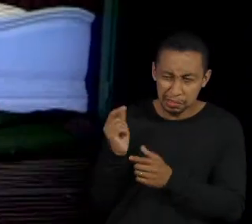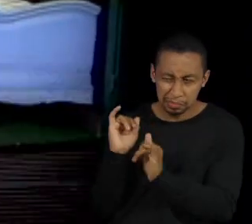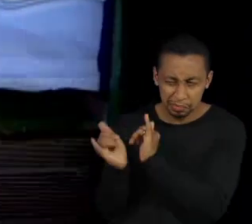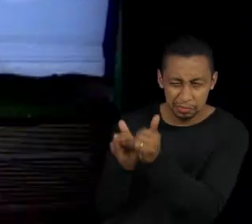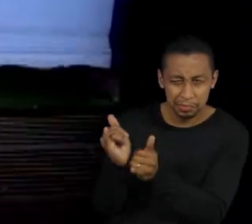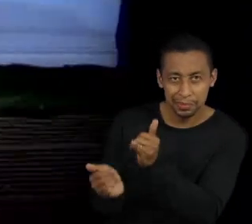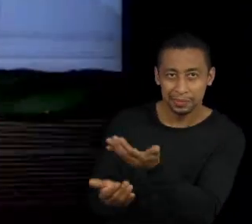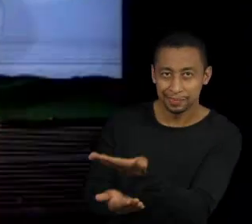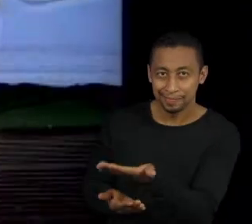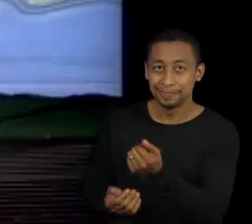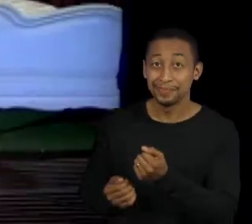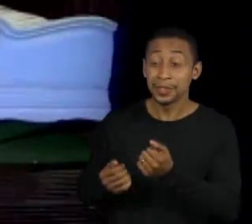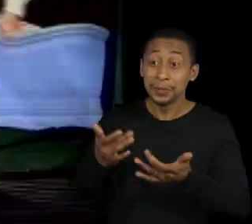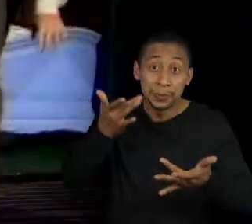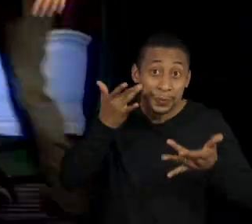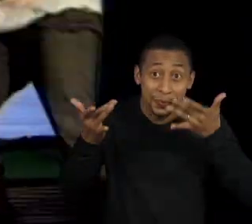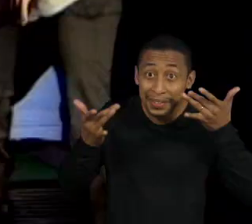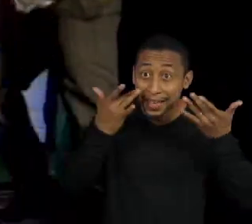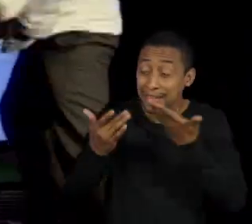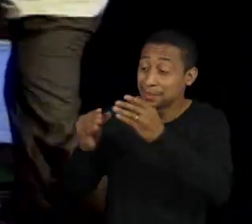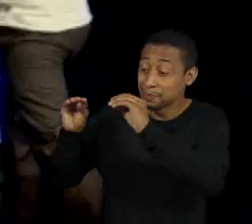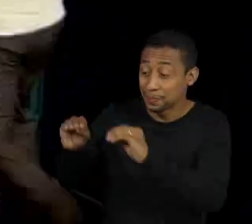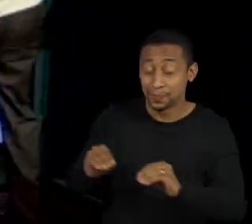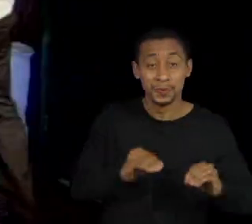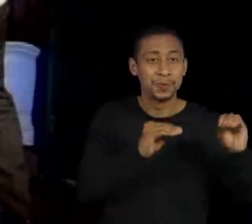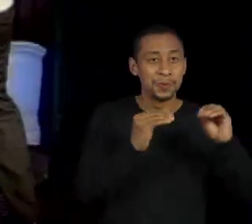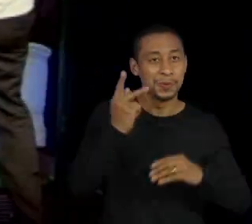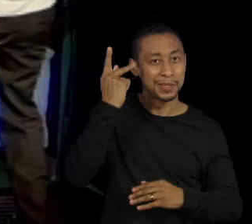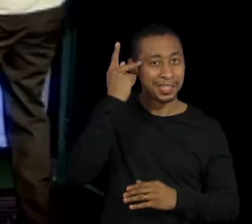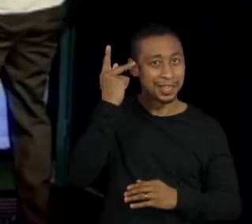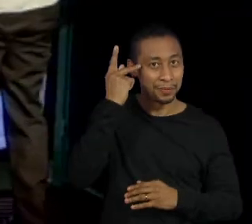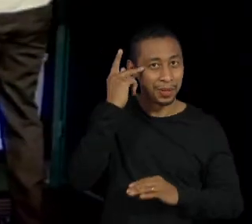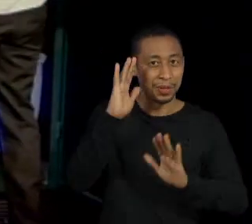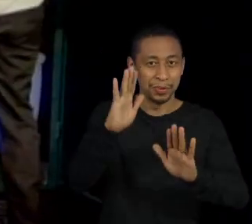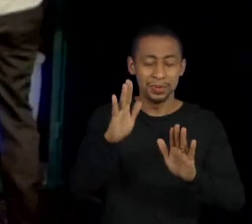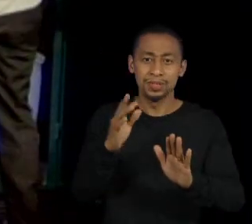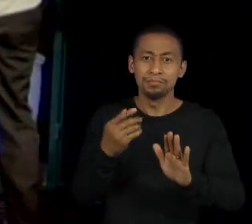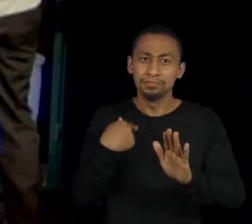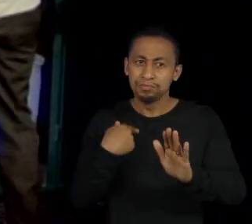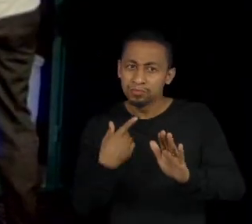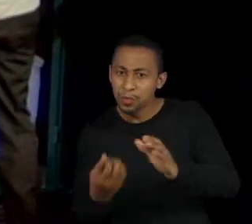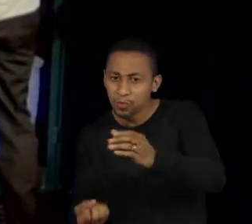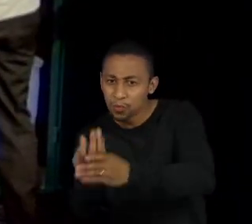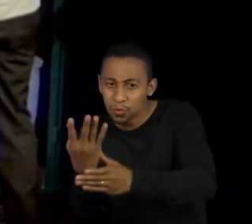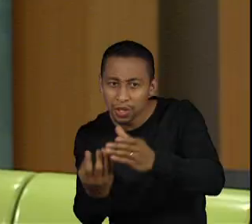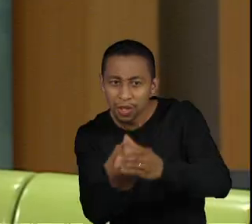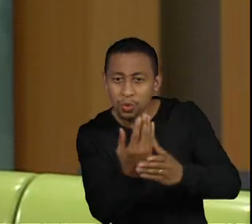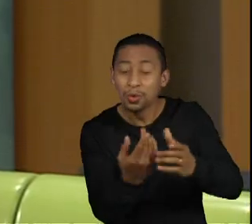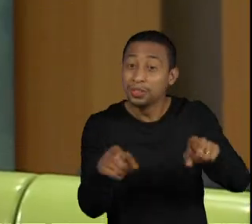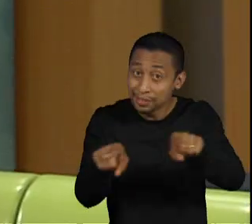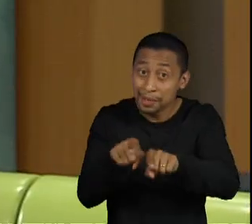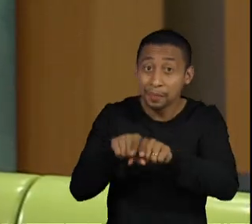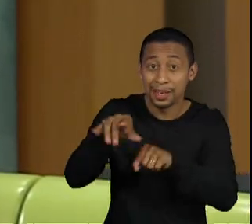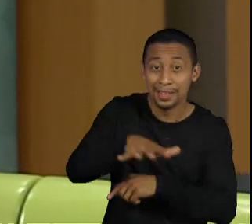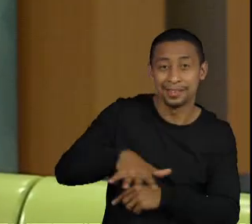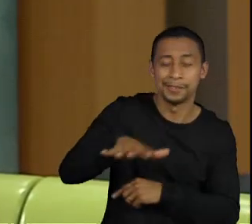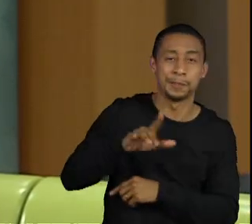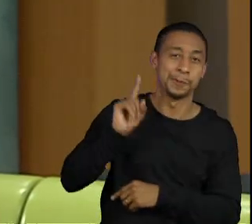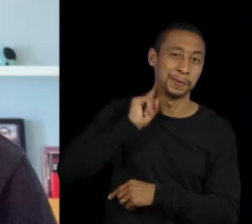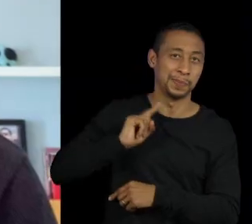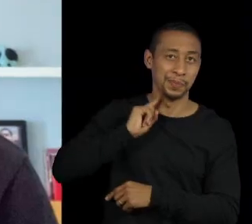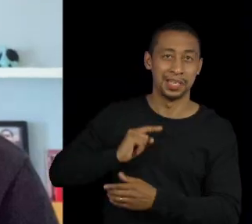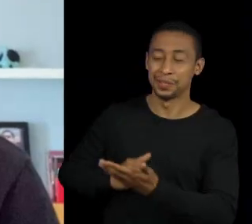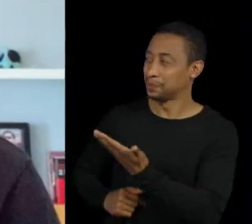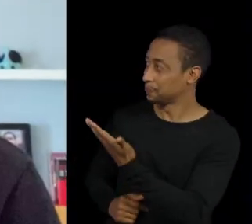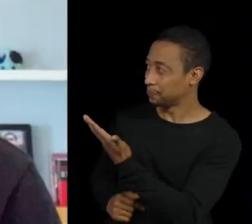Seu grupo 3 de teatro se mudou para São Paulo, mas veio com seus sócios fundadores também mineiros, Yara de Novaes